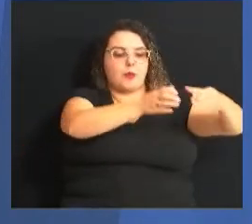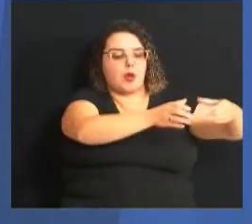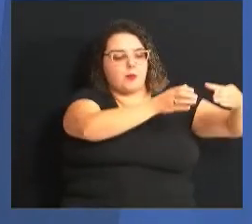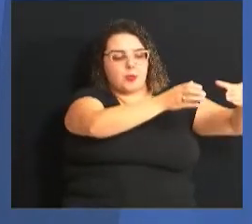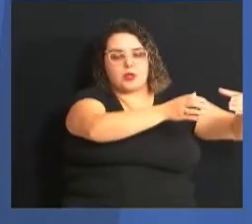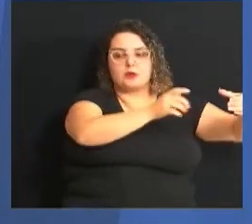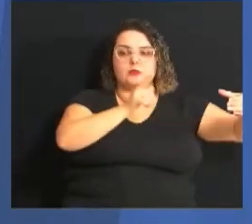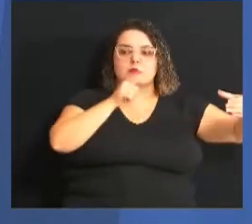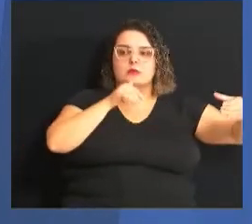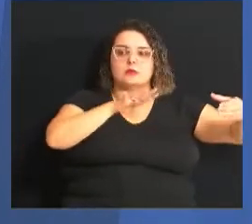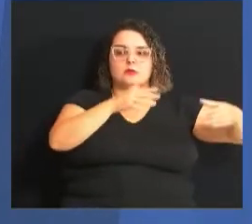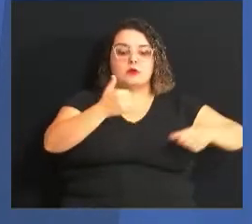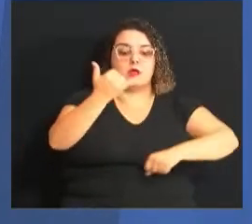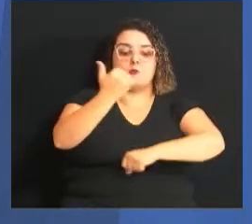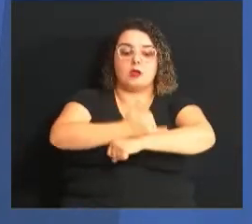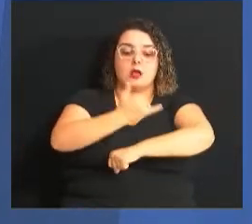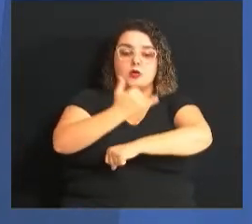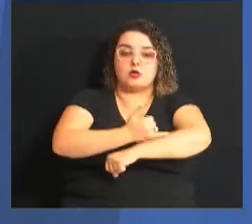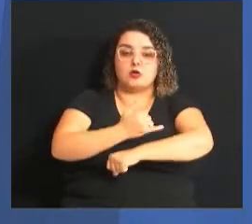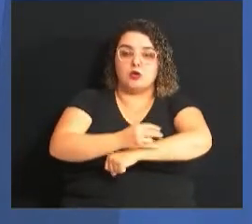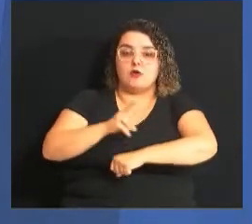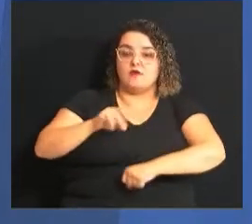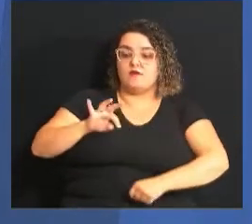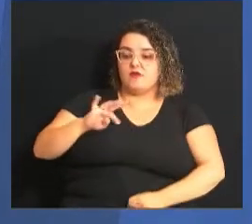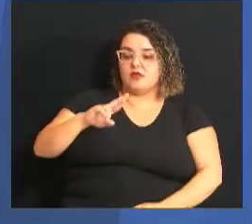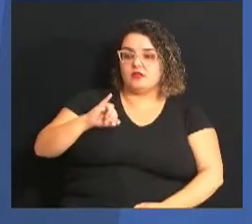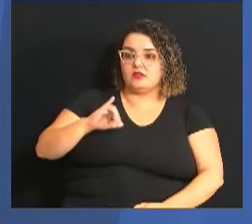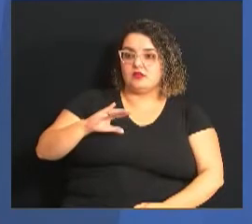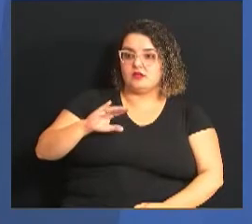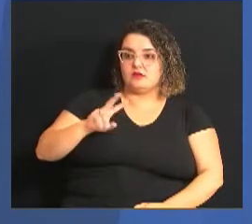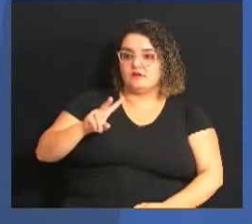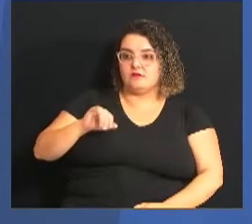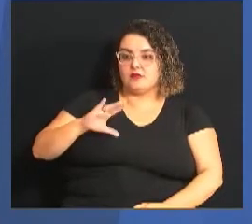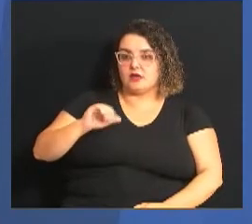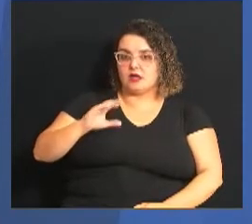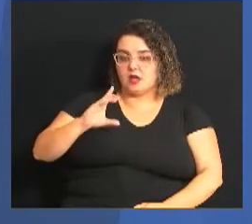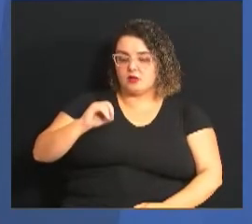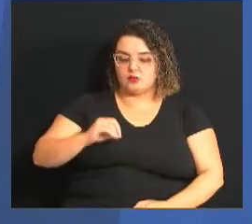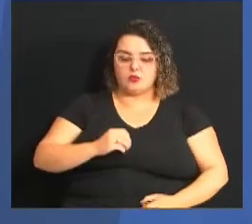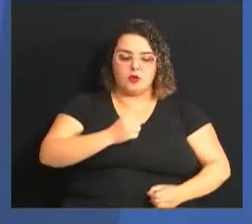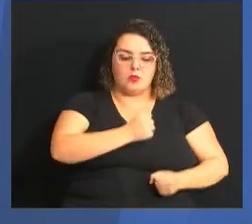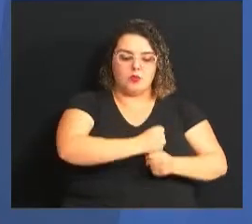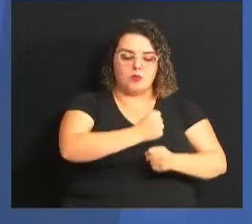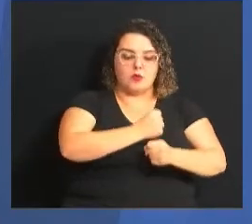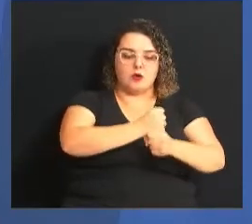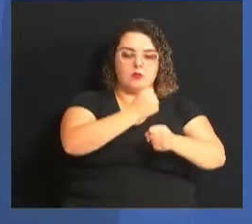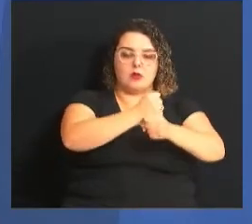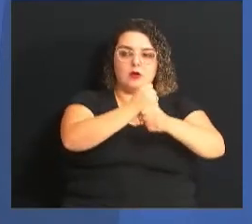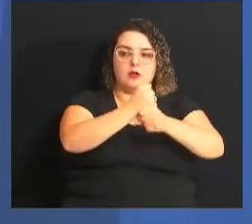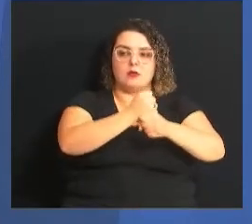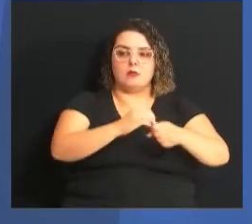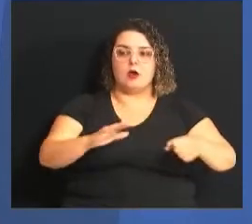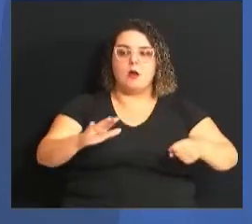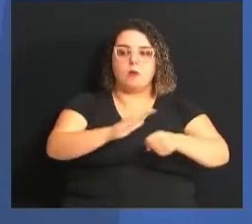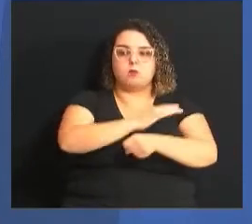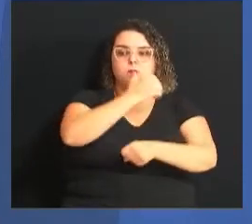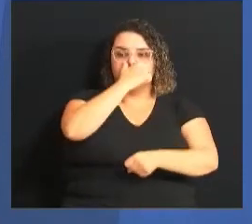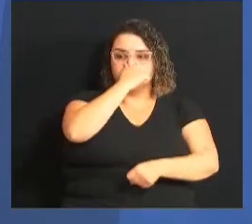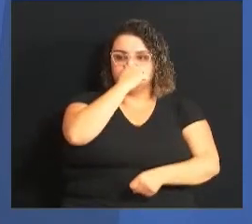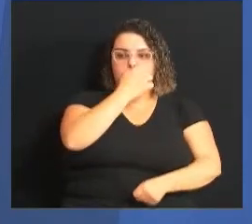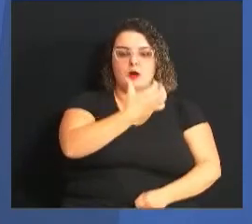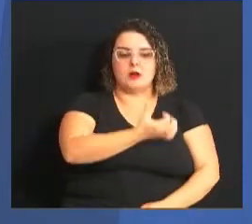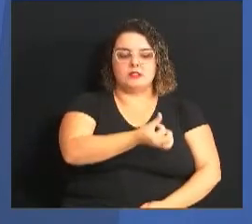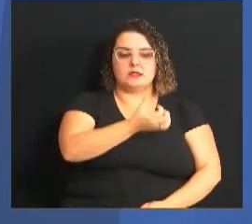aço vitrificado e um elevado de concreto com capacidade total de reservação de 630